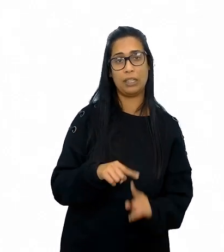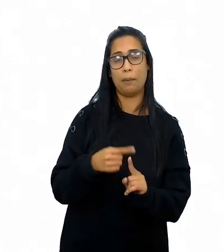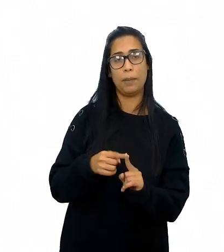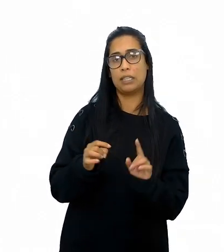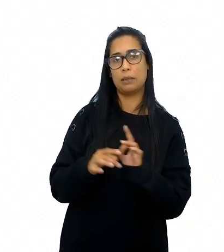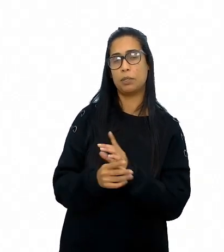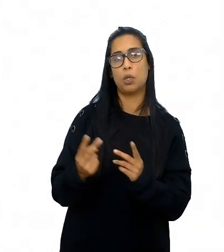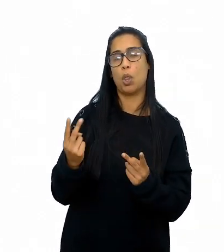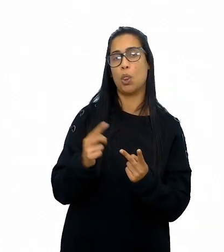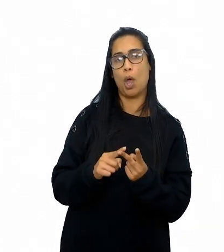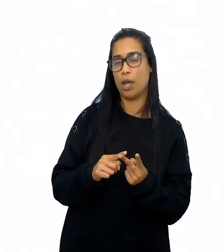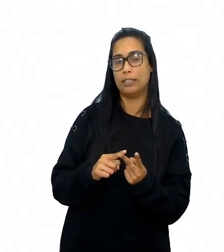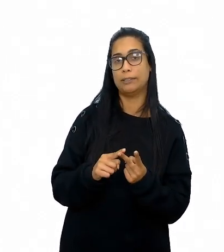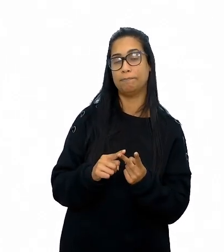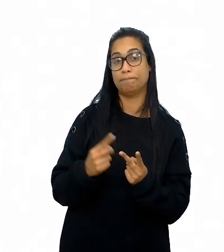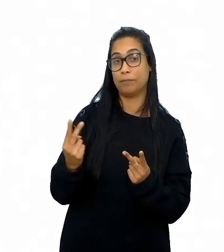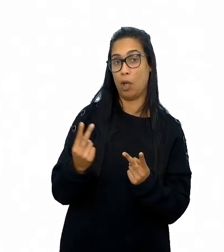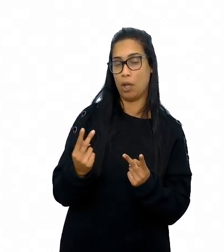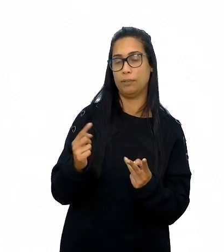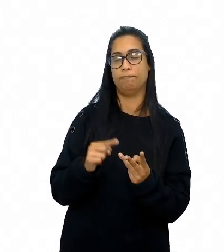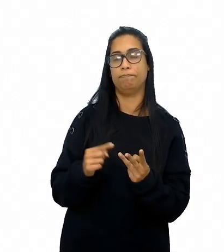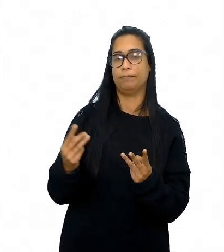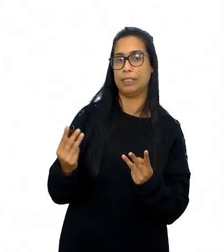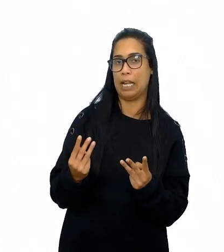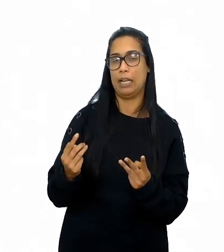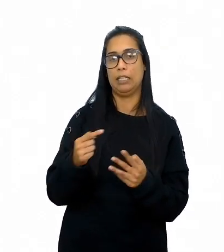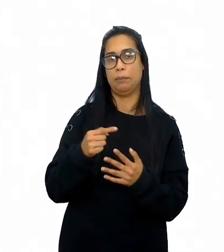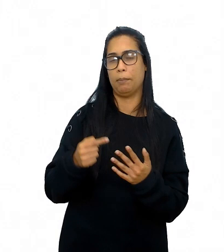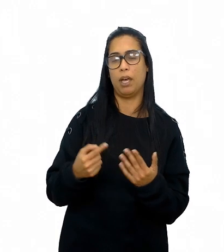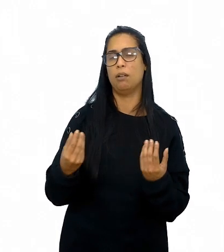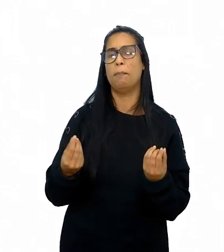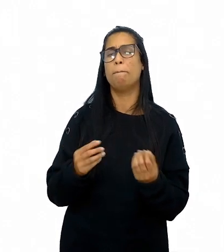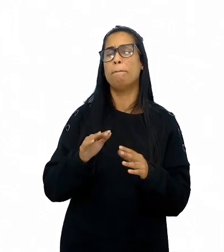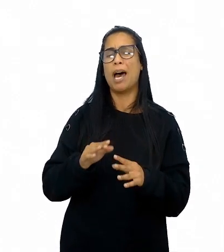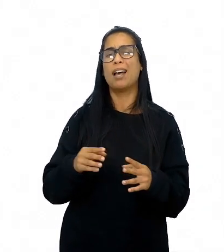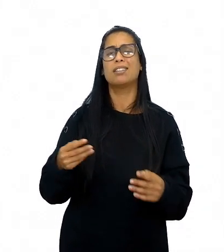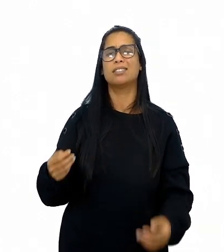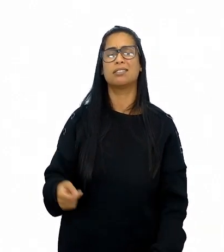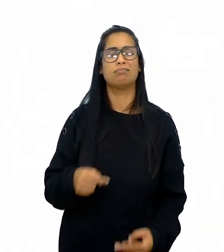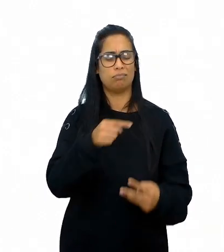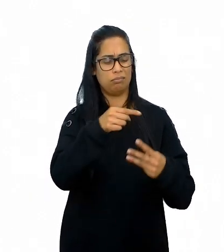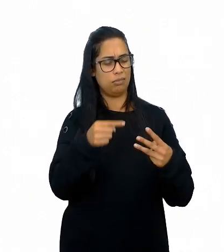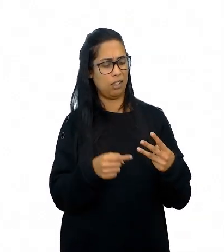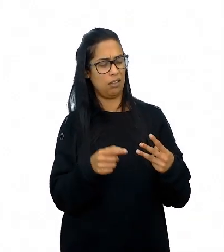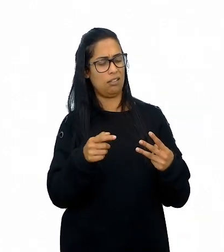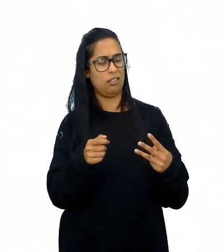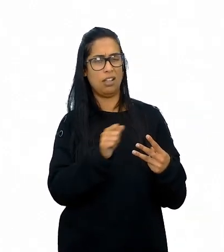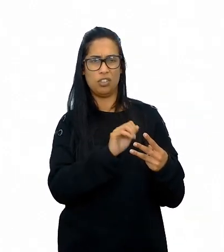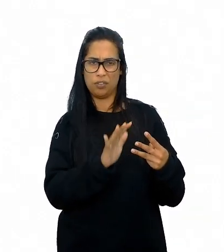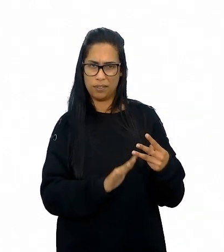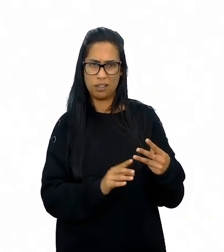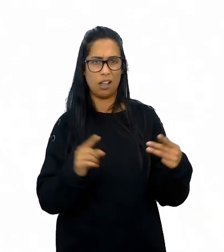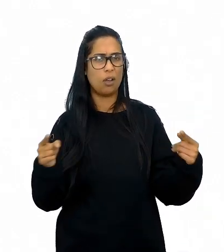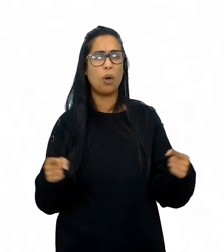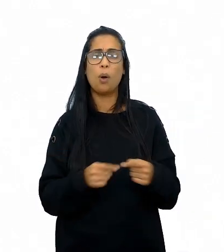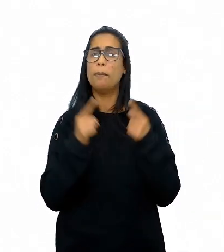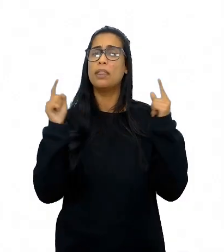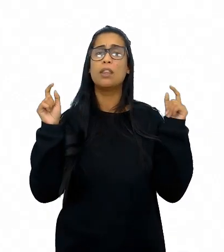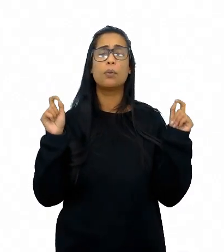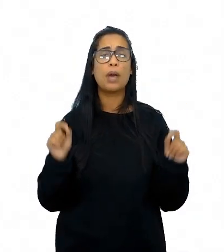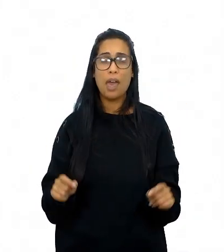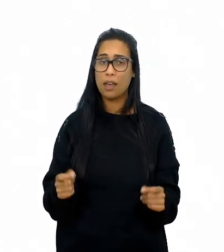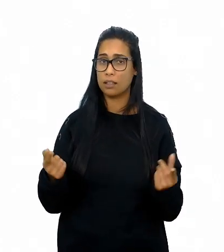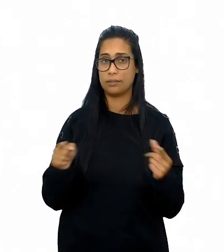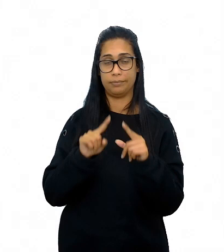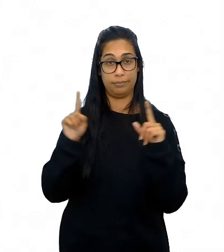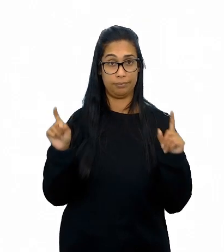2, cheguei na 3, como que elas estão, então, interligadas, né? No caso de a gente ter, então, múltiplas atividades dentro deste processo.